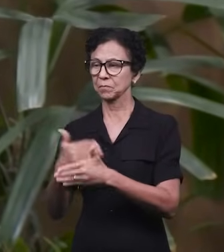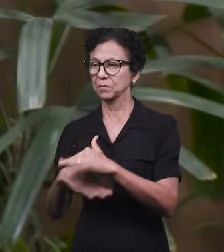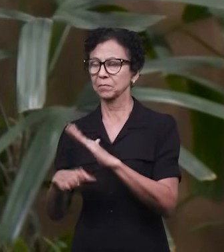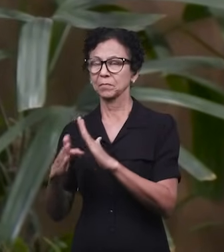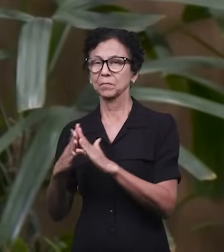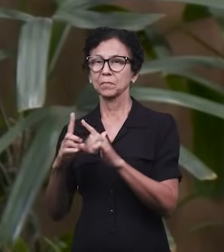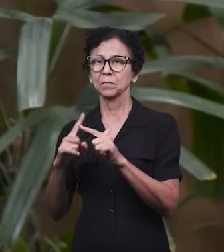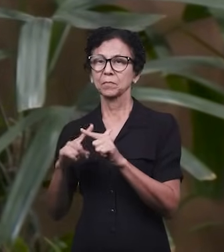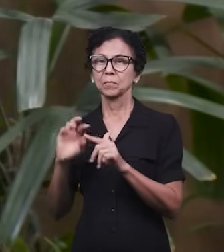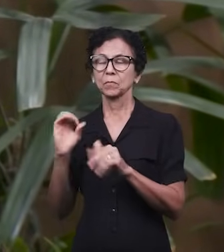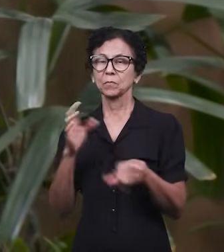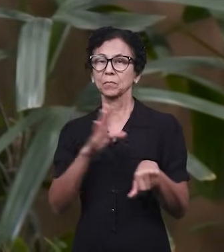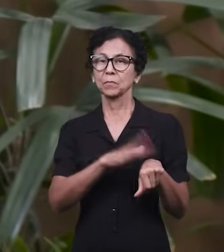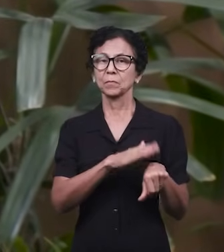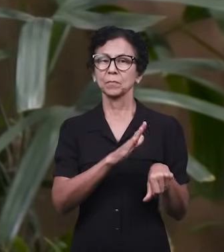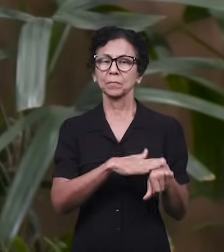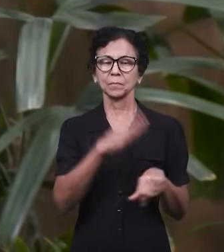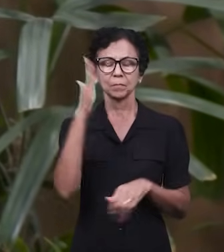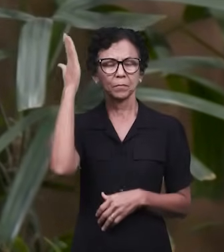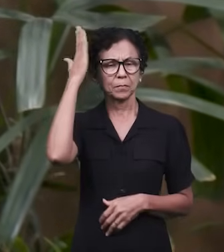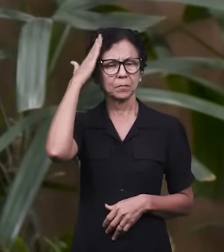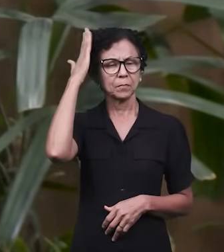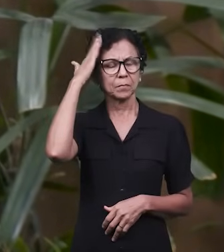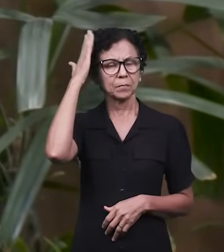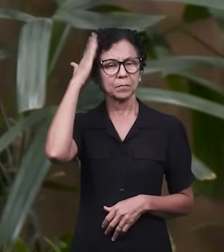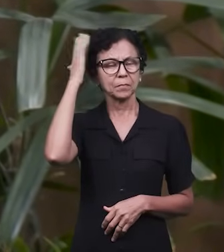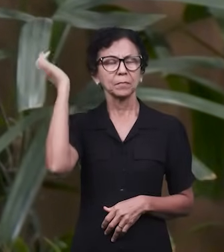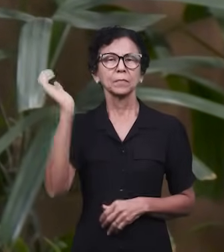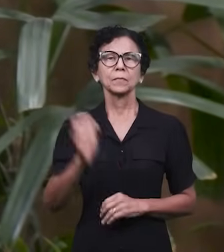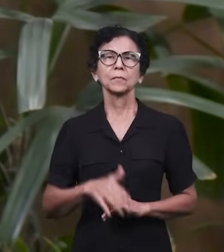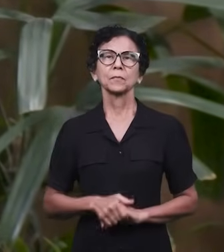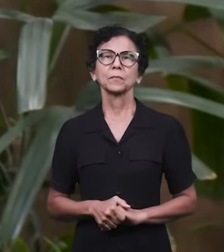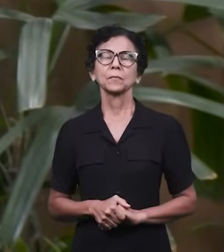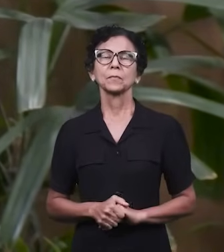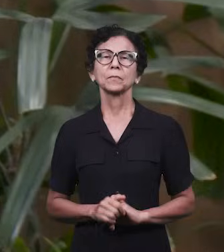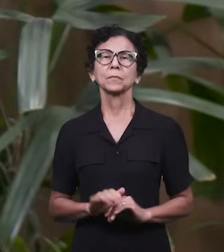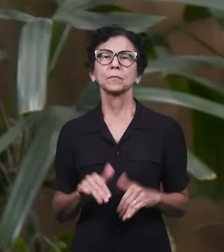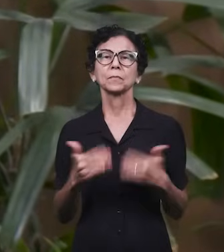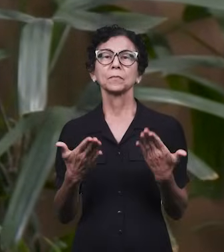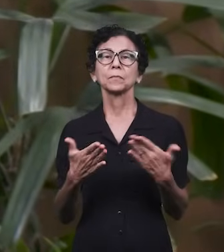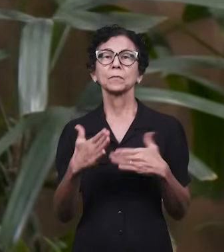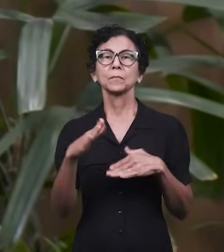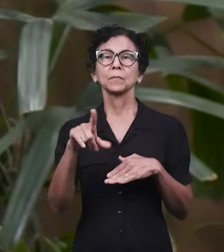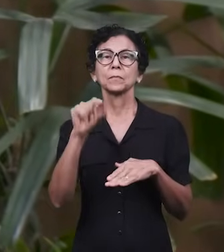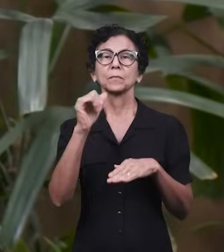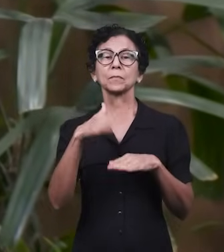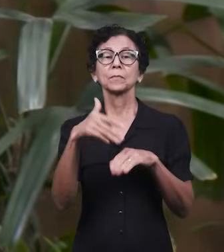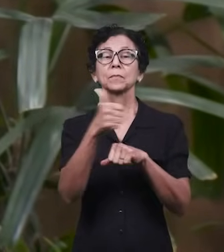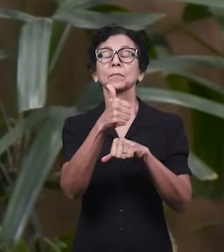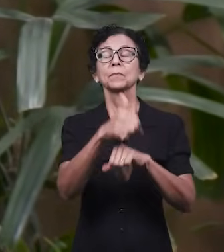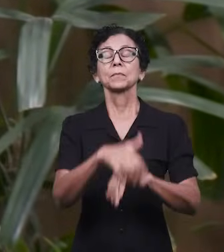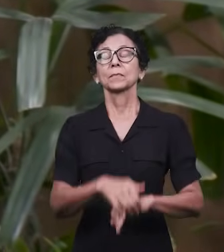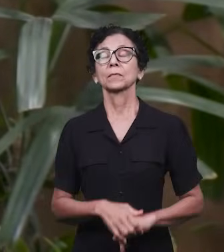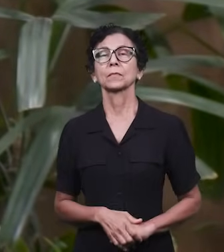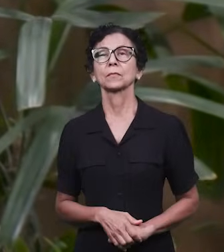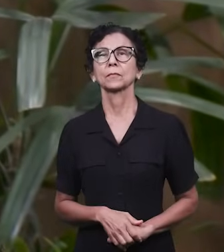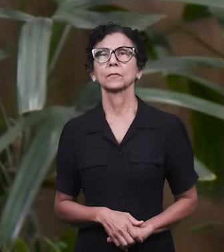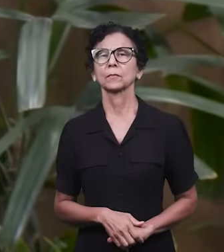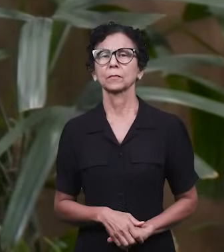da sua perspectiva profissional. Eu não acho que desistir é o caminho